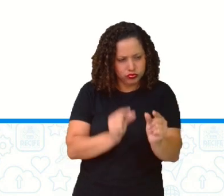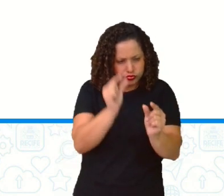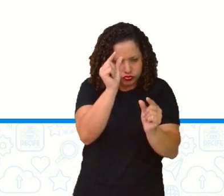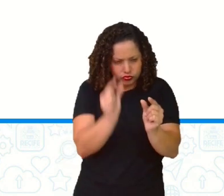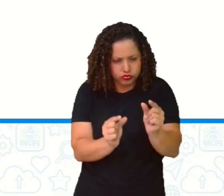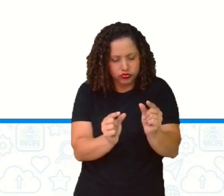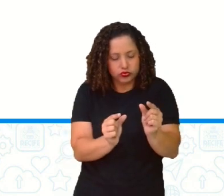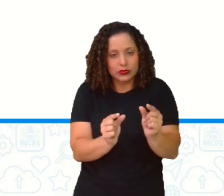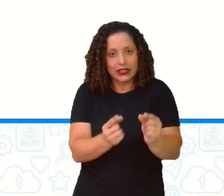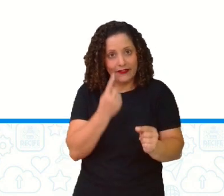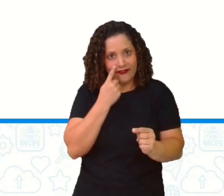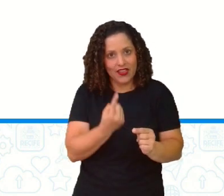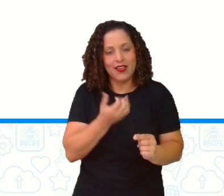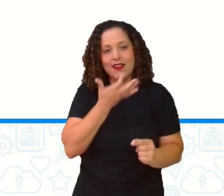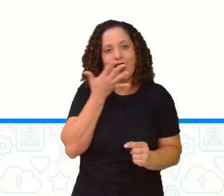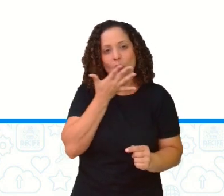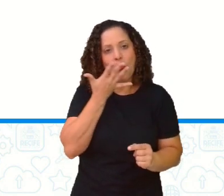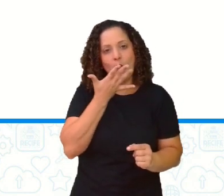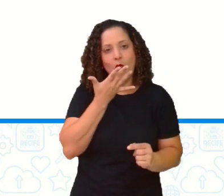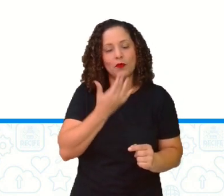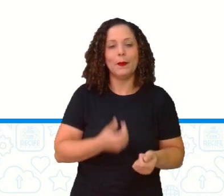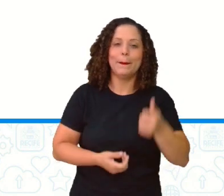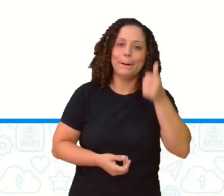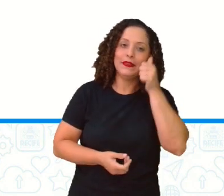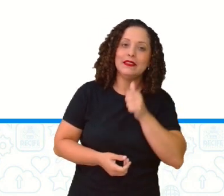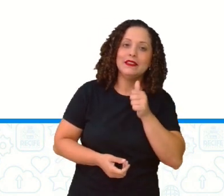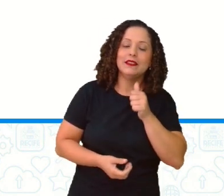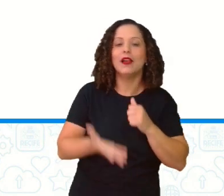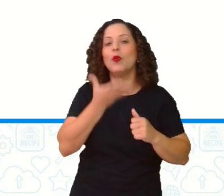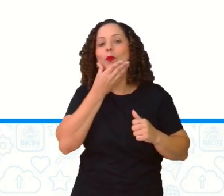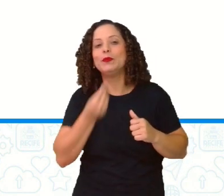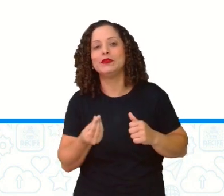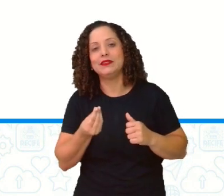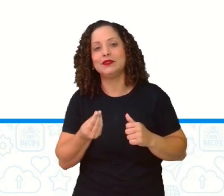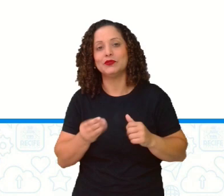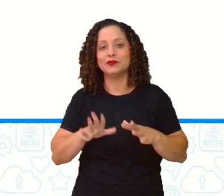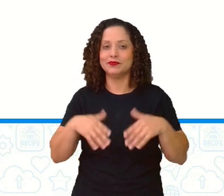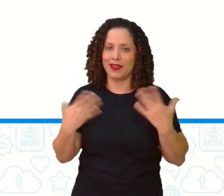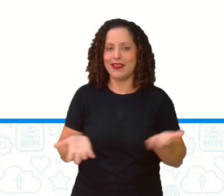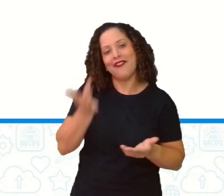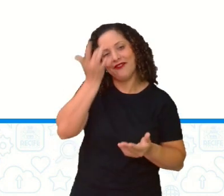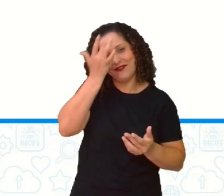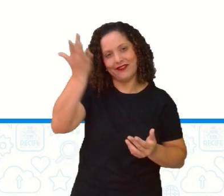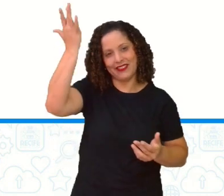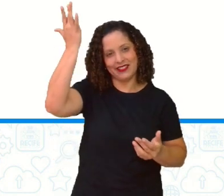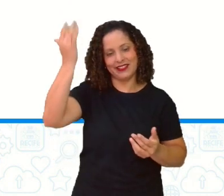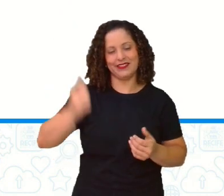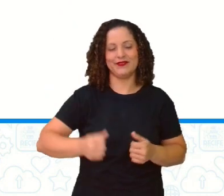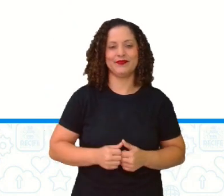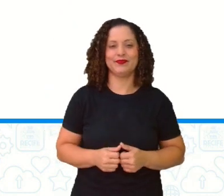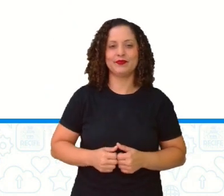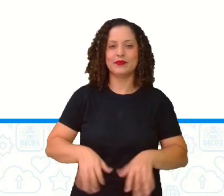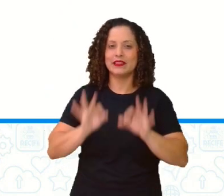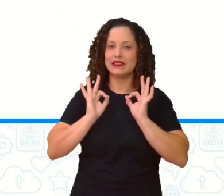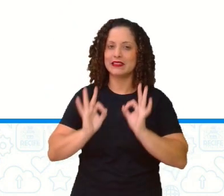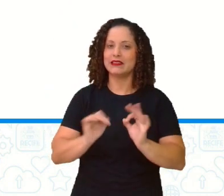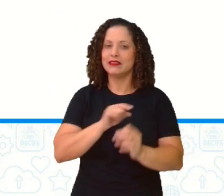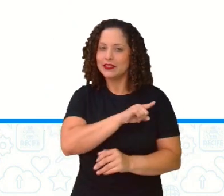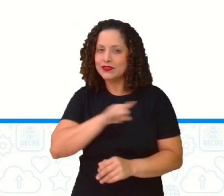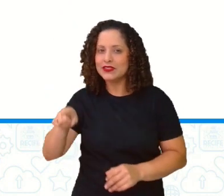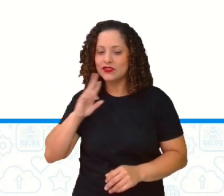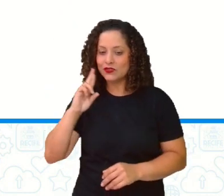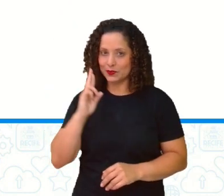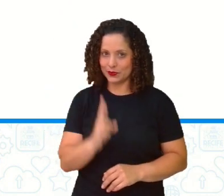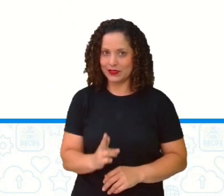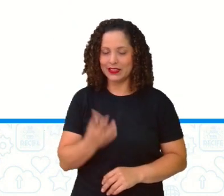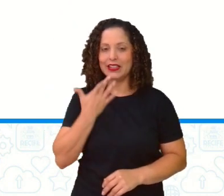você vai descobrir pela cor se é menino ou menina. Então fica fácil. Tenho certeza que vocês já